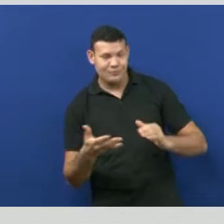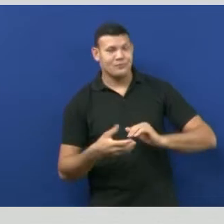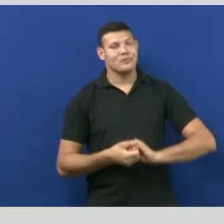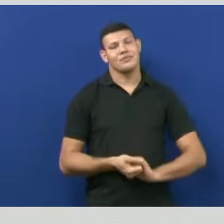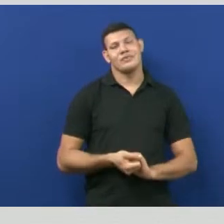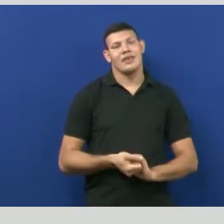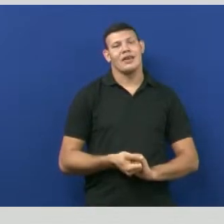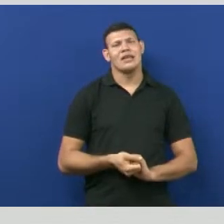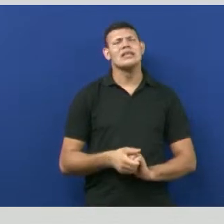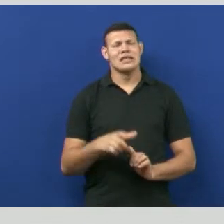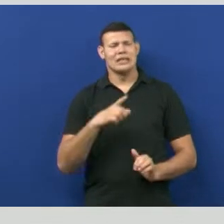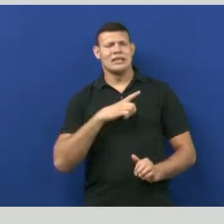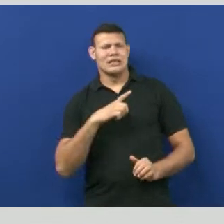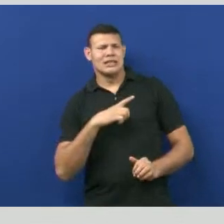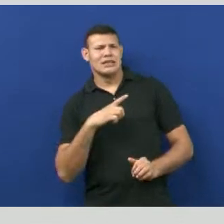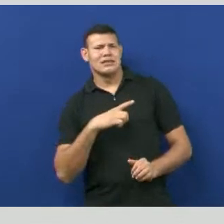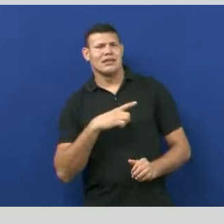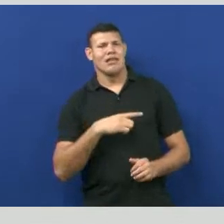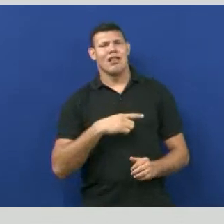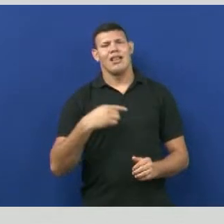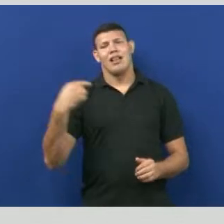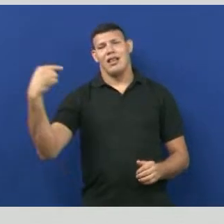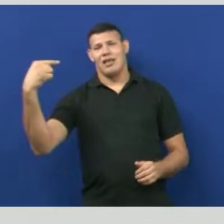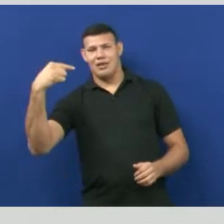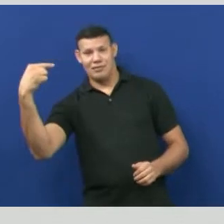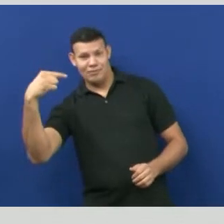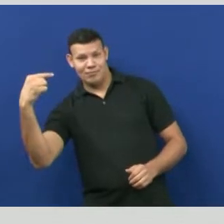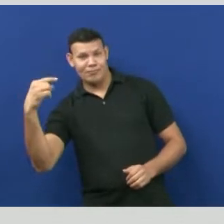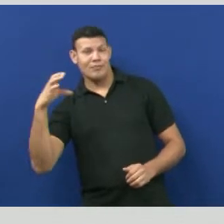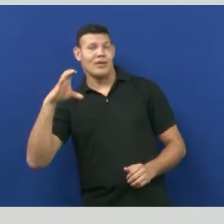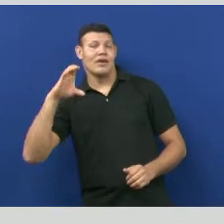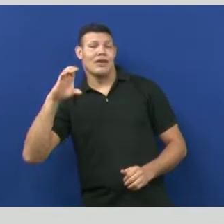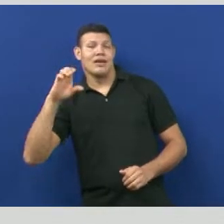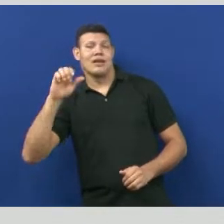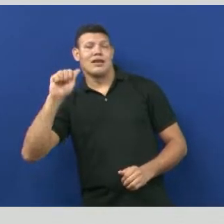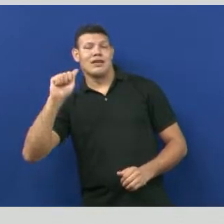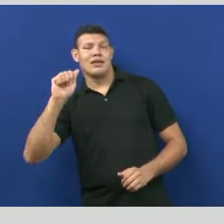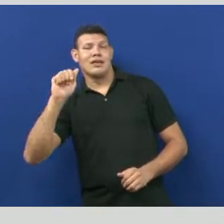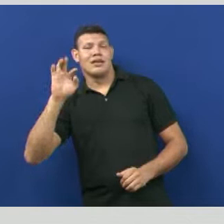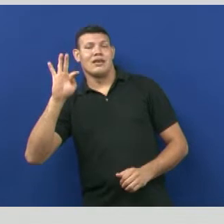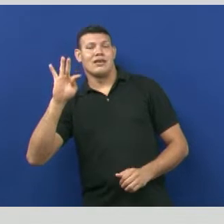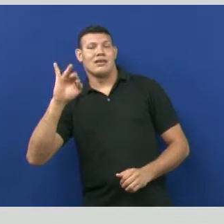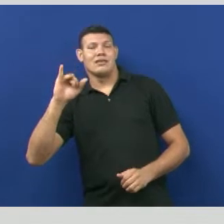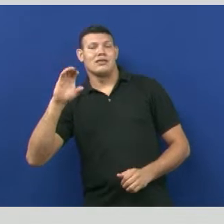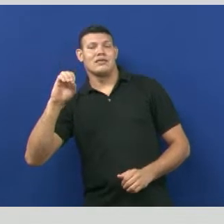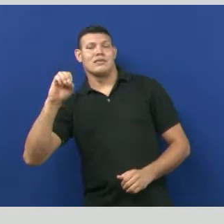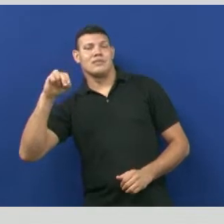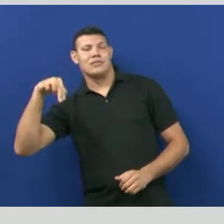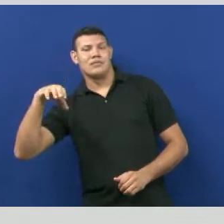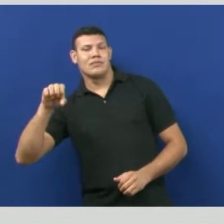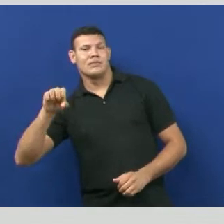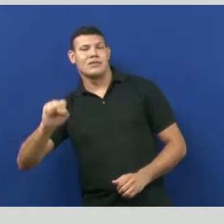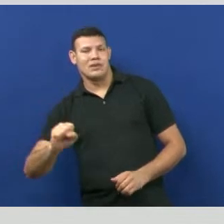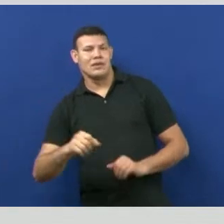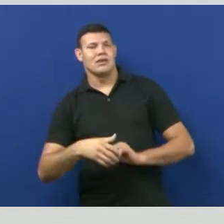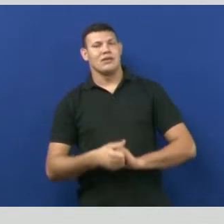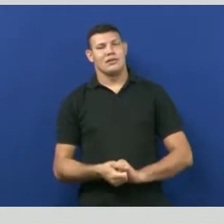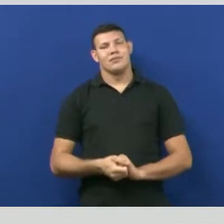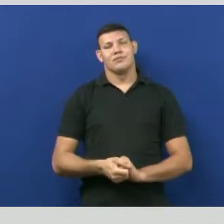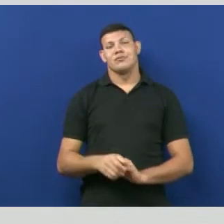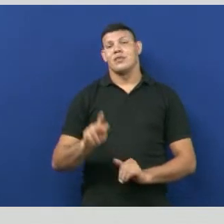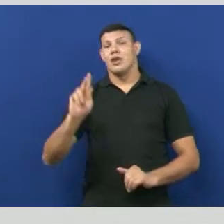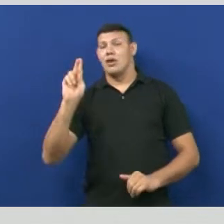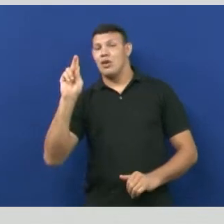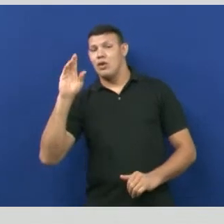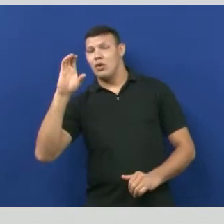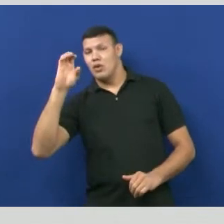aquosa, produzem um íon de carga negativa, que é o hidróxido, o OH. Tá vendo ali na imagem? OH-.